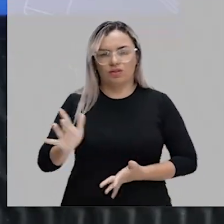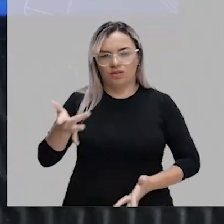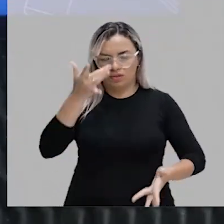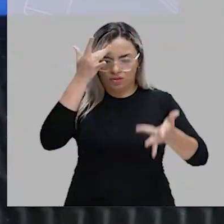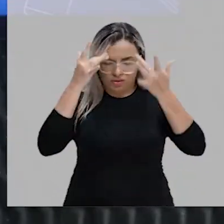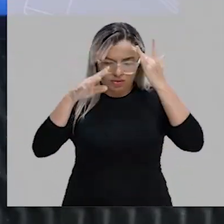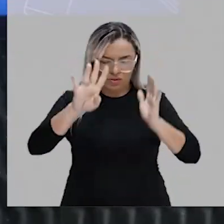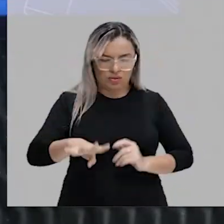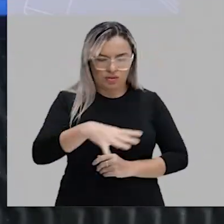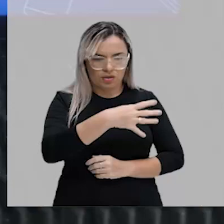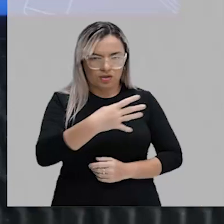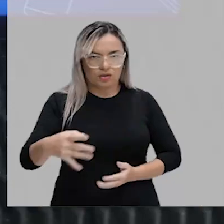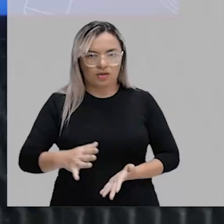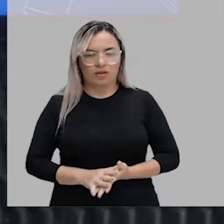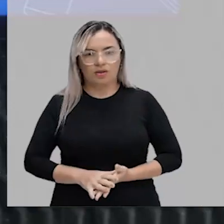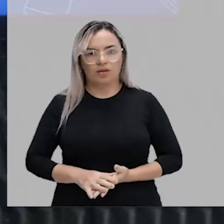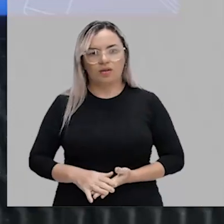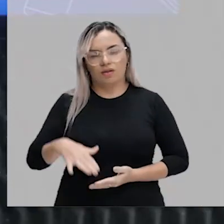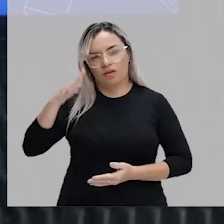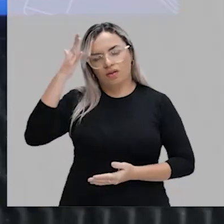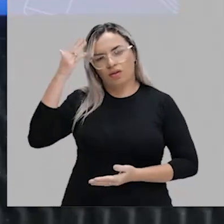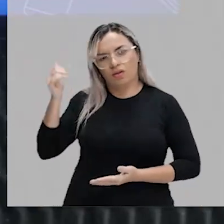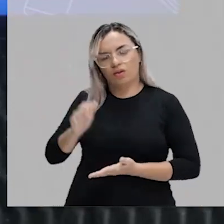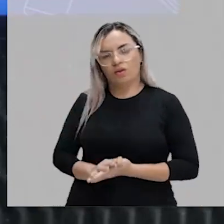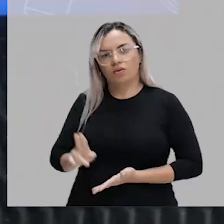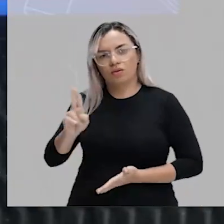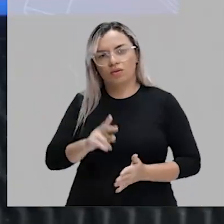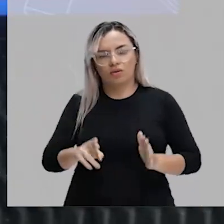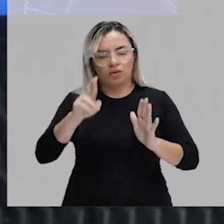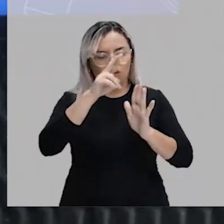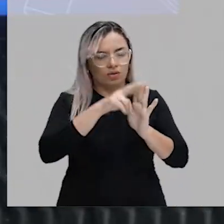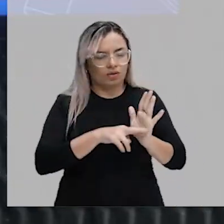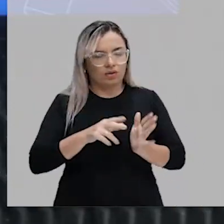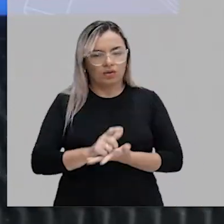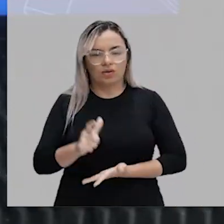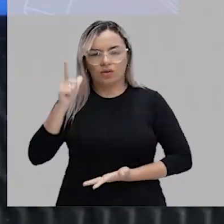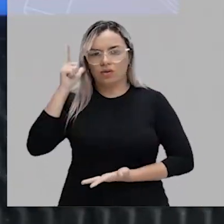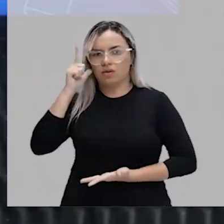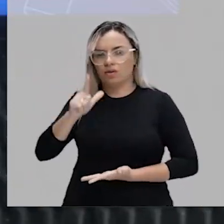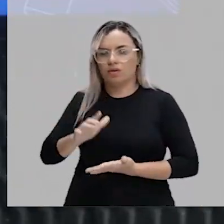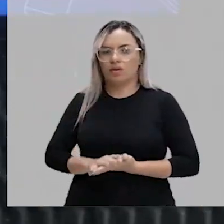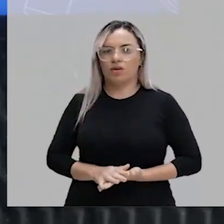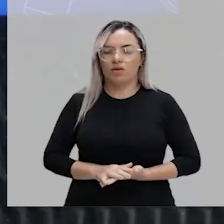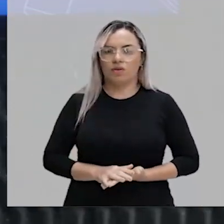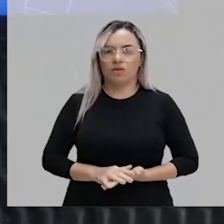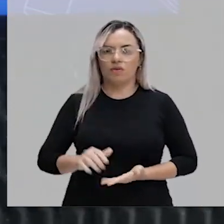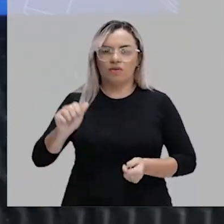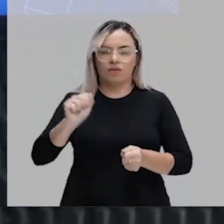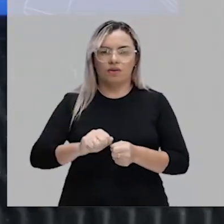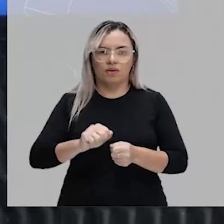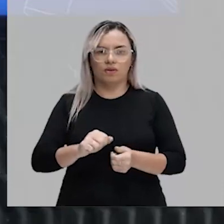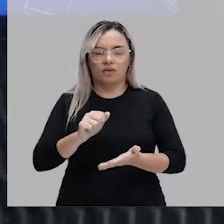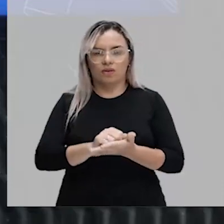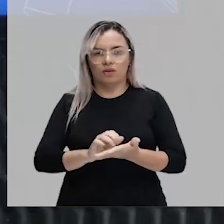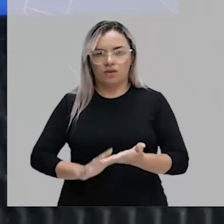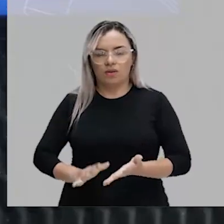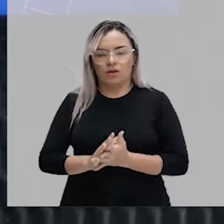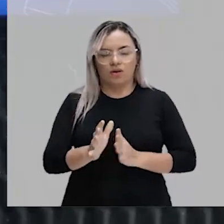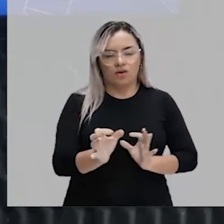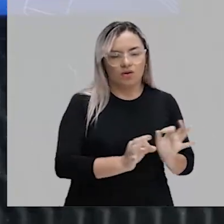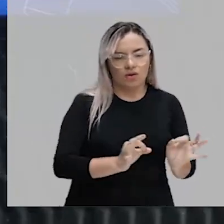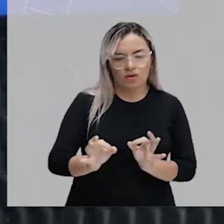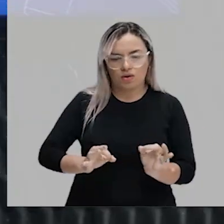tabela e sabendo como se aplica a regra, pronto, vocês conseguem qualquer atividade e conseguem